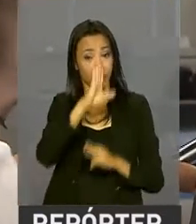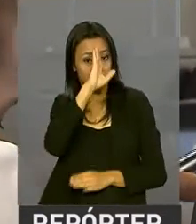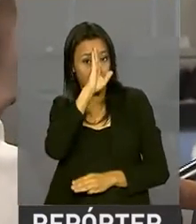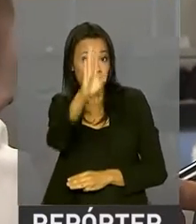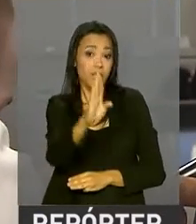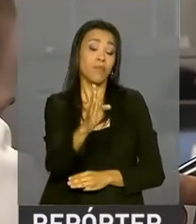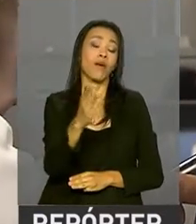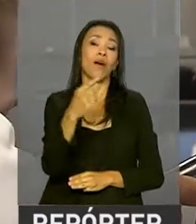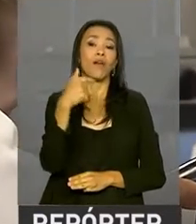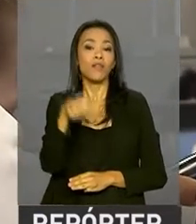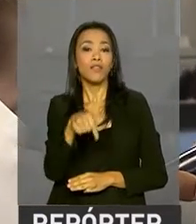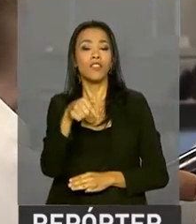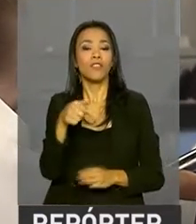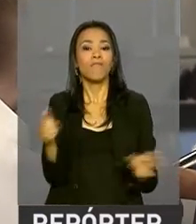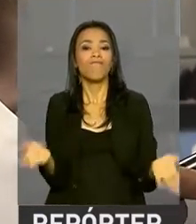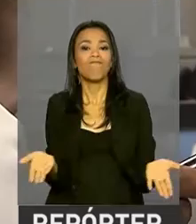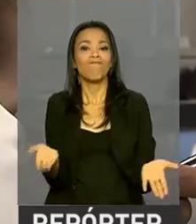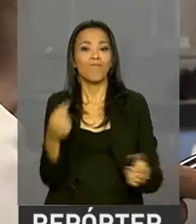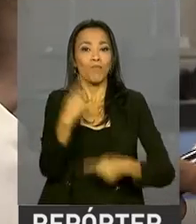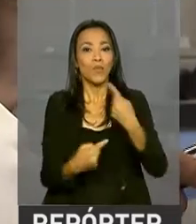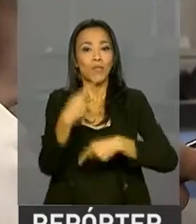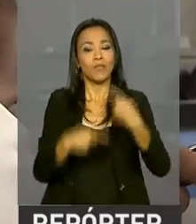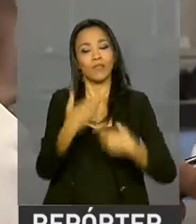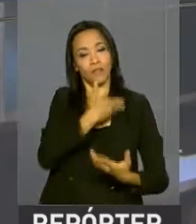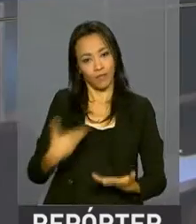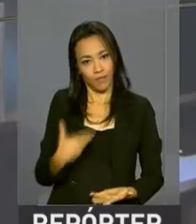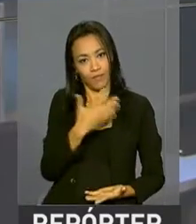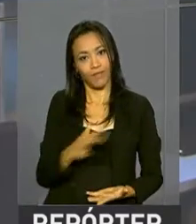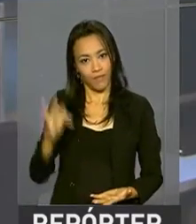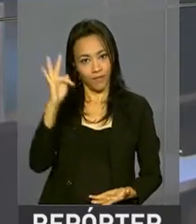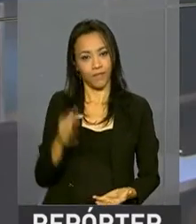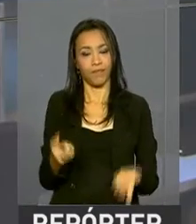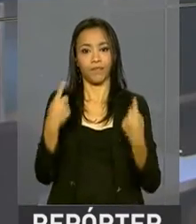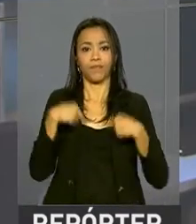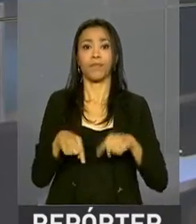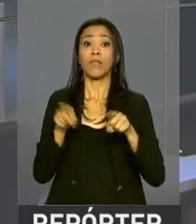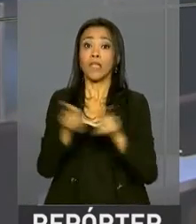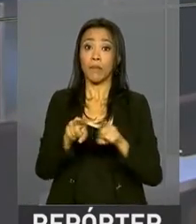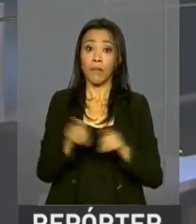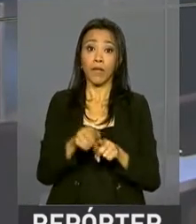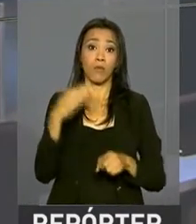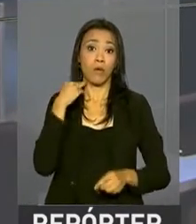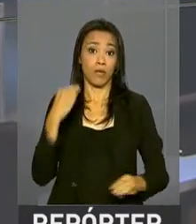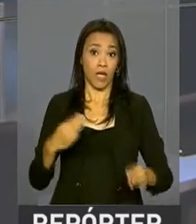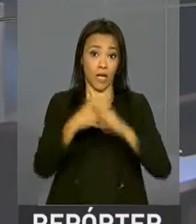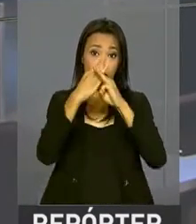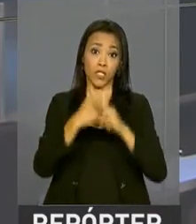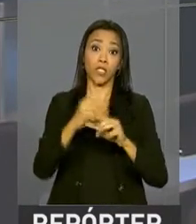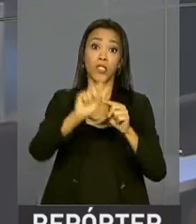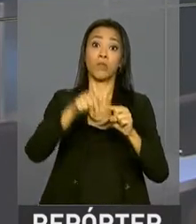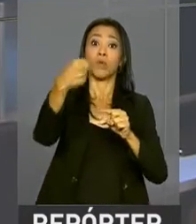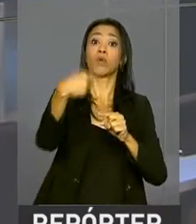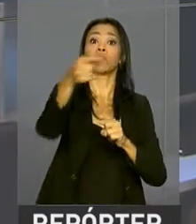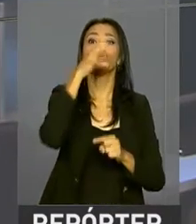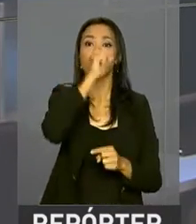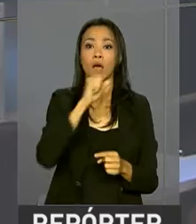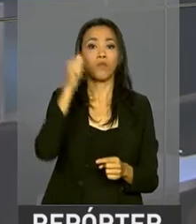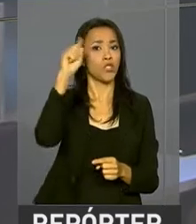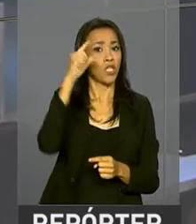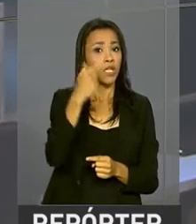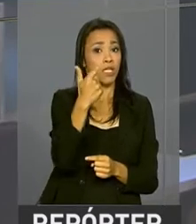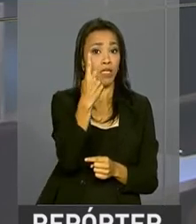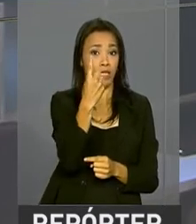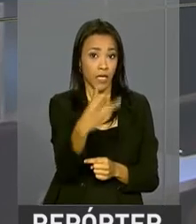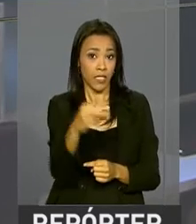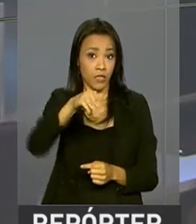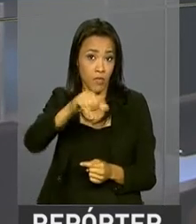gerente de políticas públicas do brasil do governo federal a agência também deve abrir em outros sábados prédio de mais 17